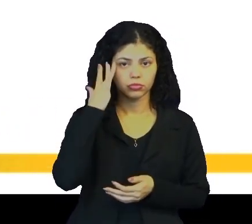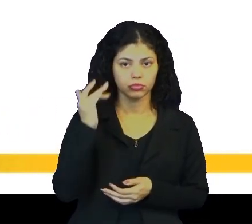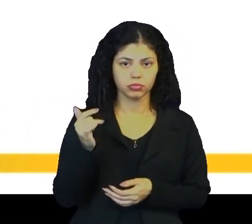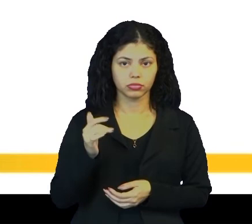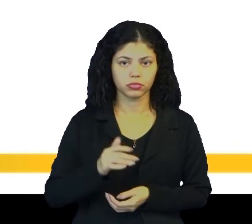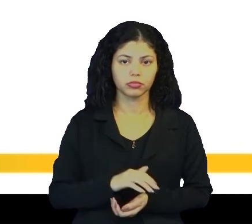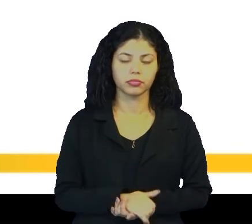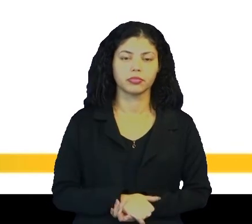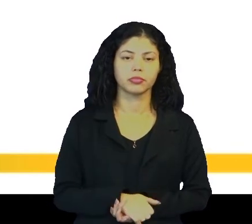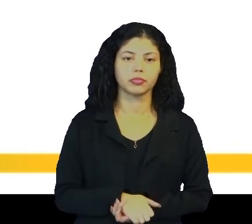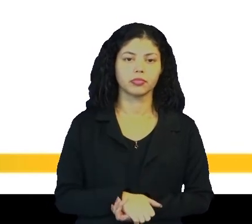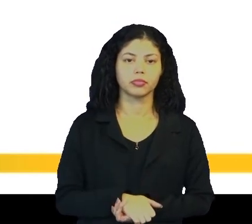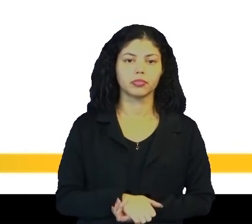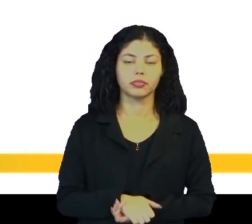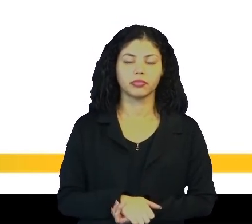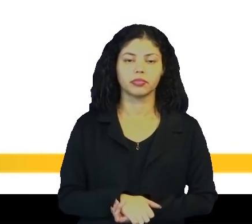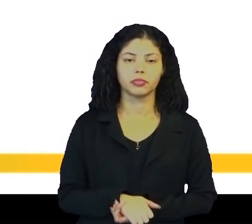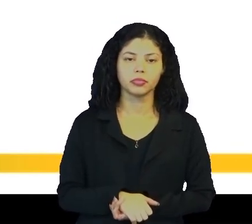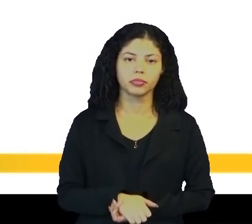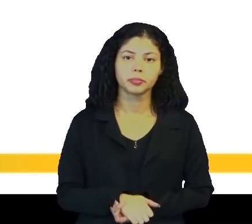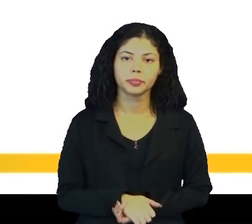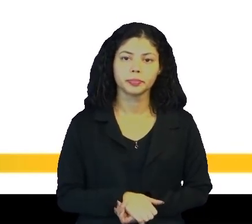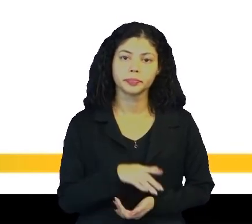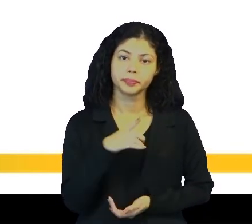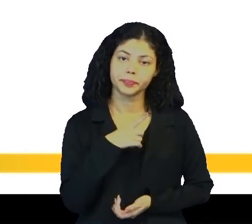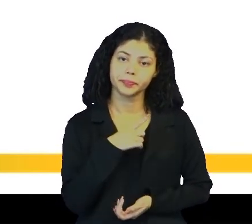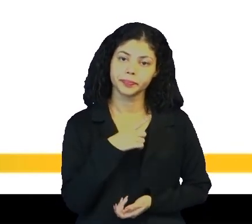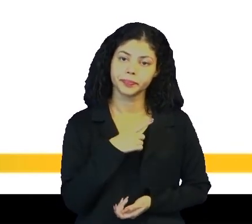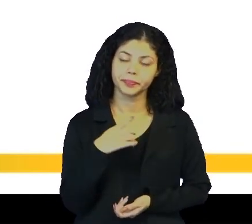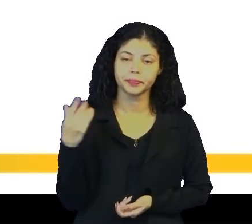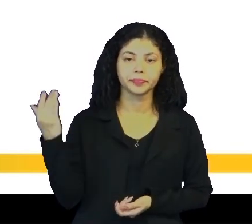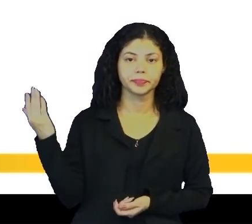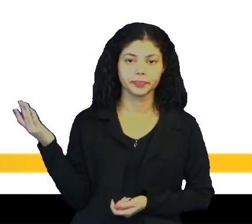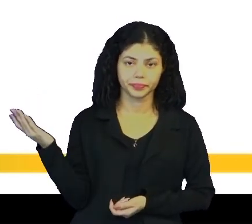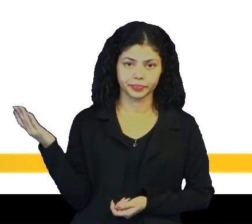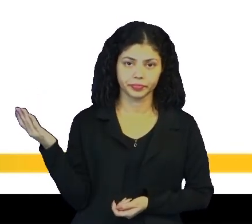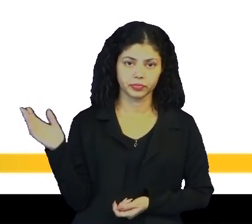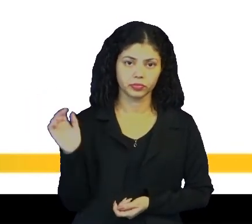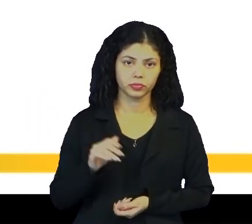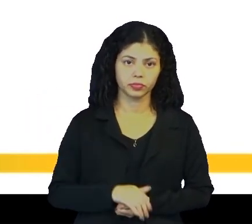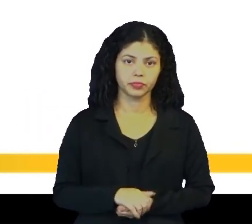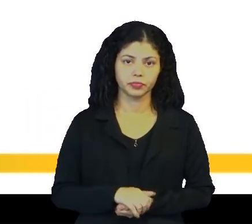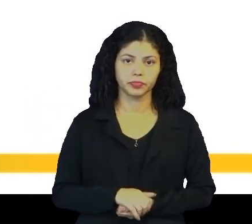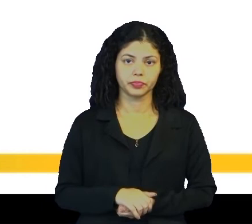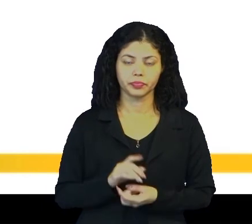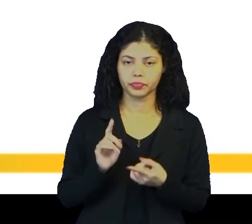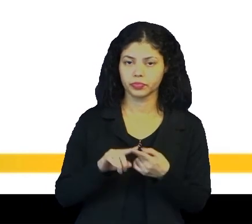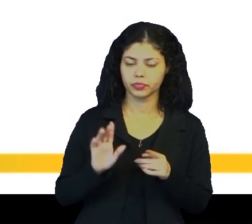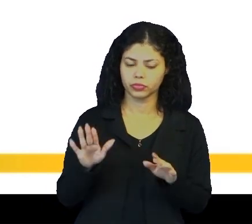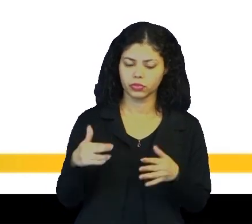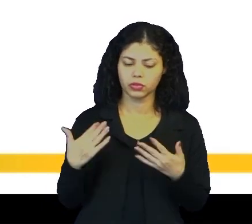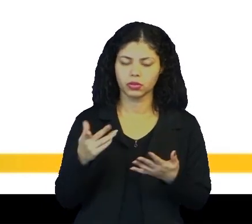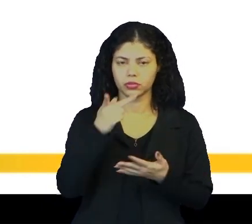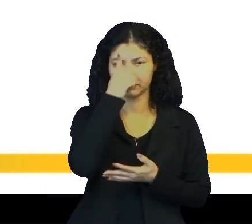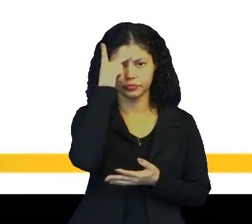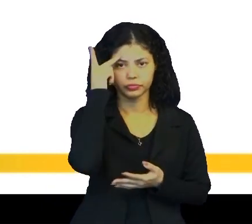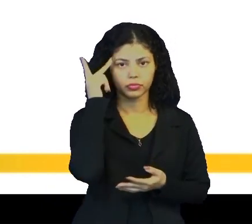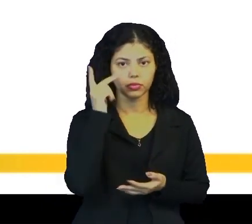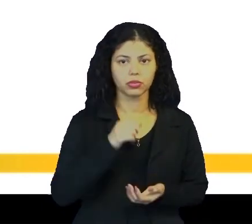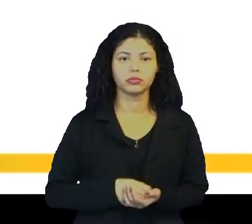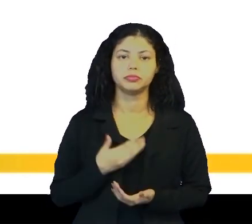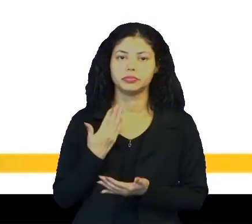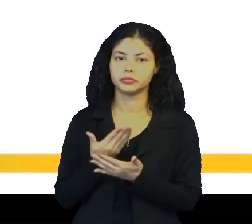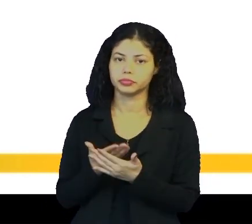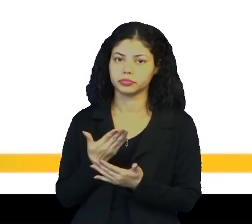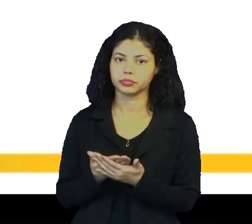importante amanhã, né? Dali nós temos o motivo pelo qual a pessoa está estudando, então você